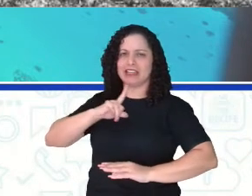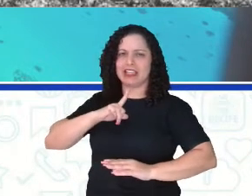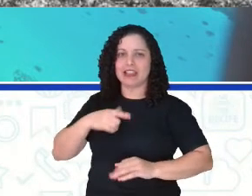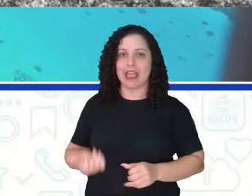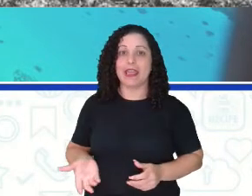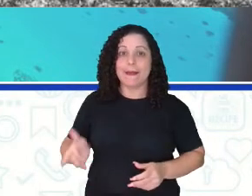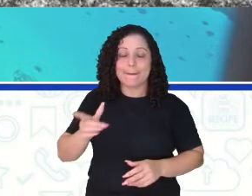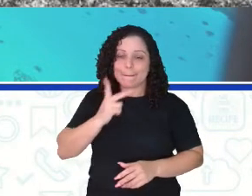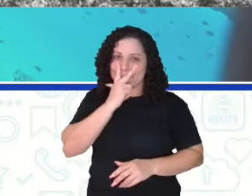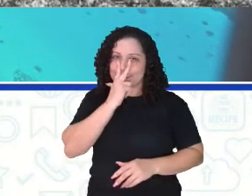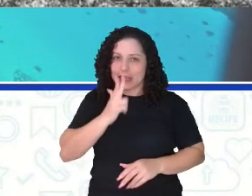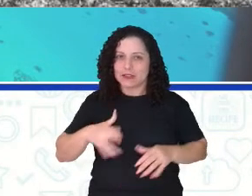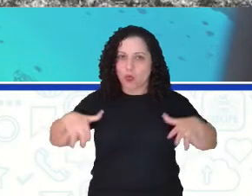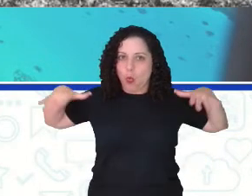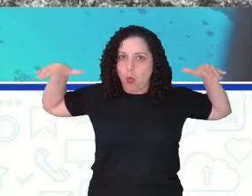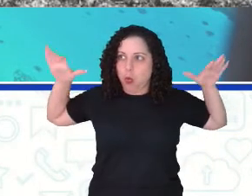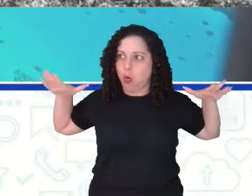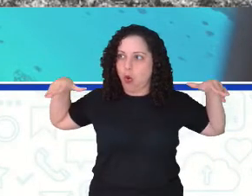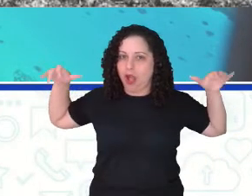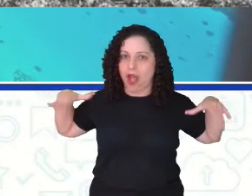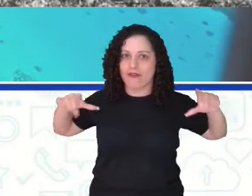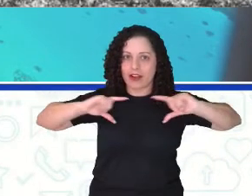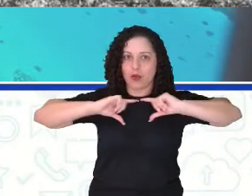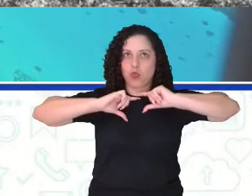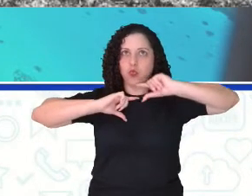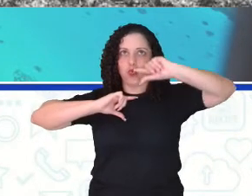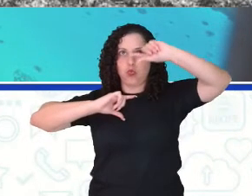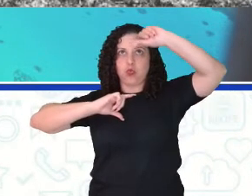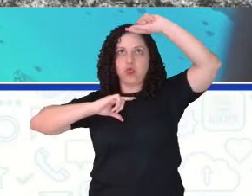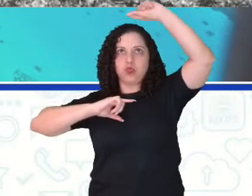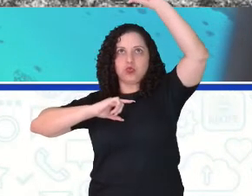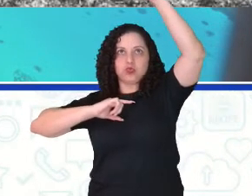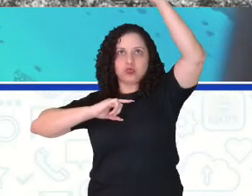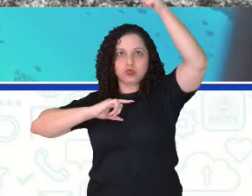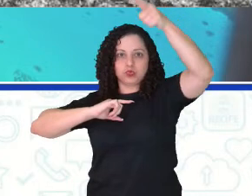um mega avestruz, se chama Maúd,